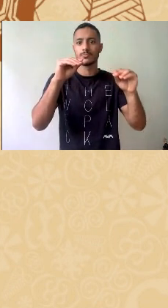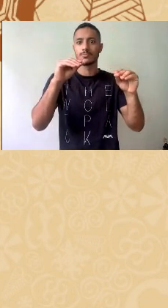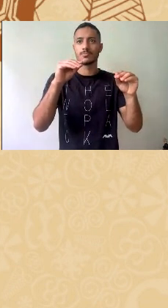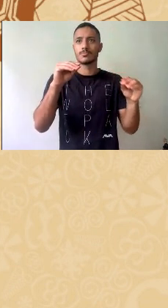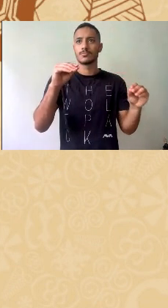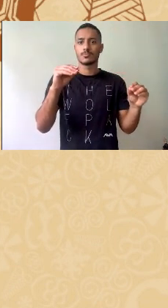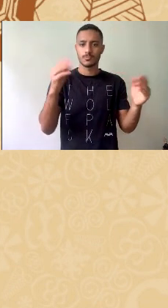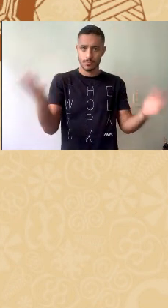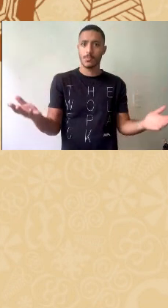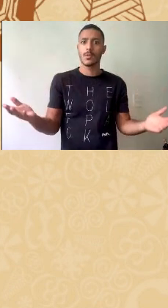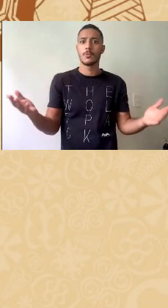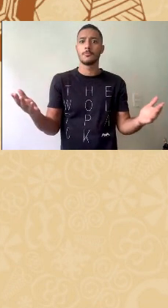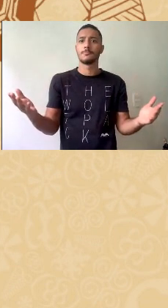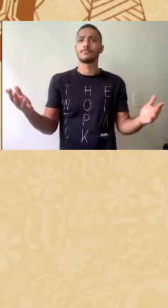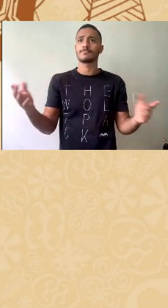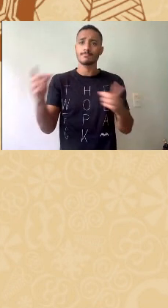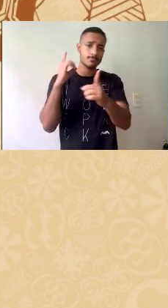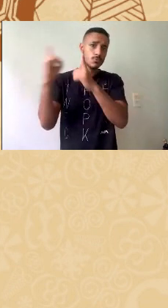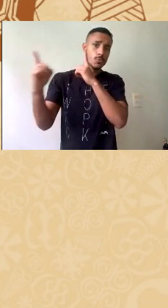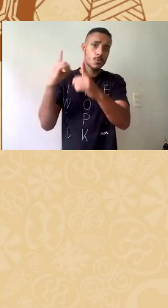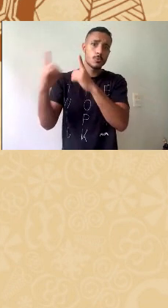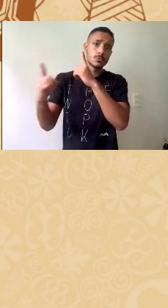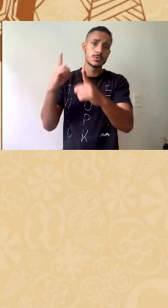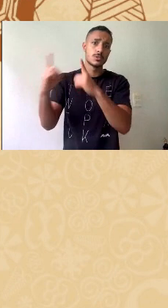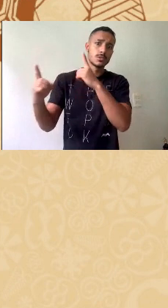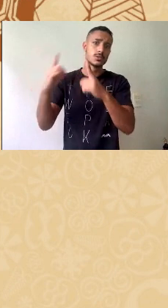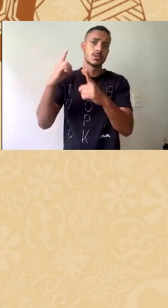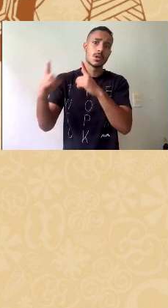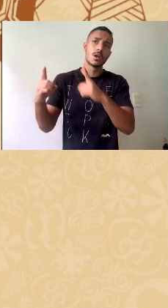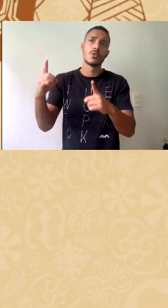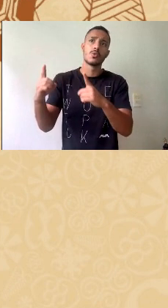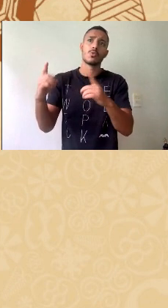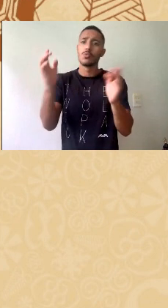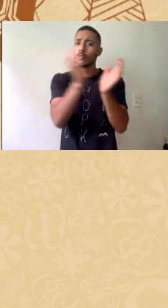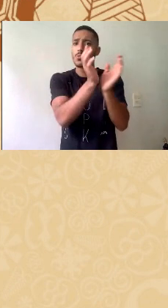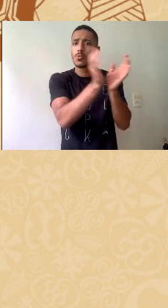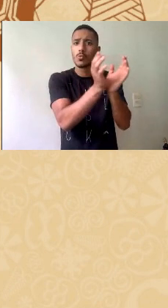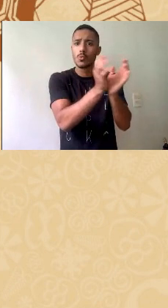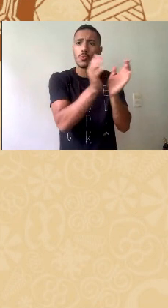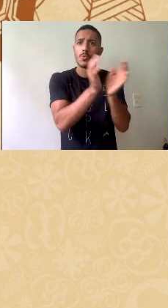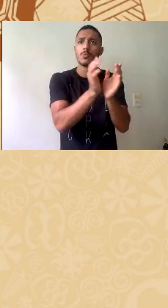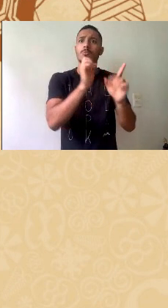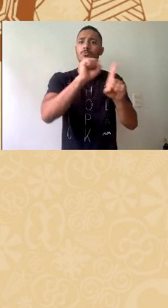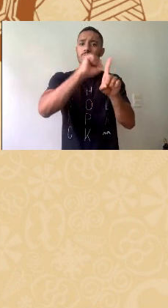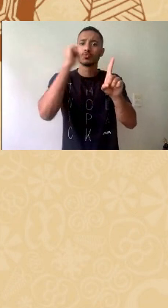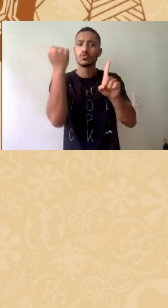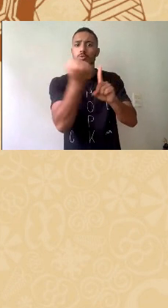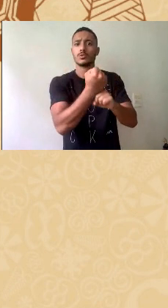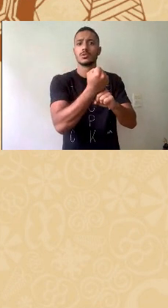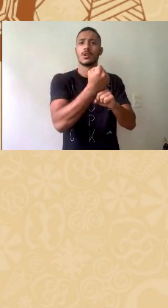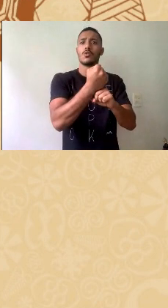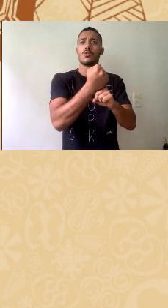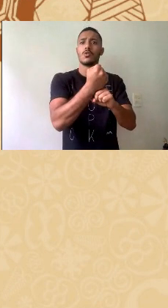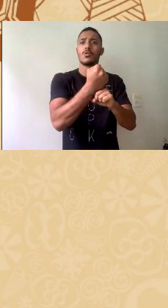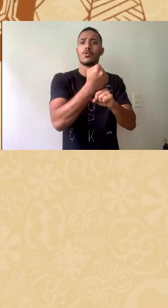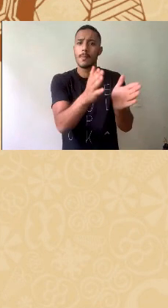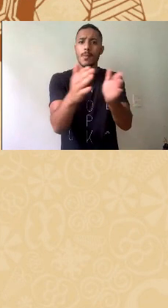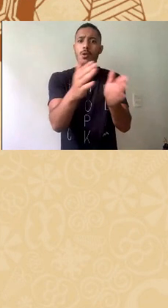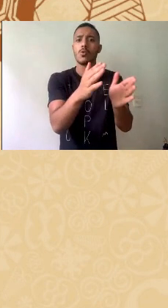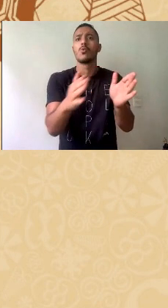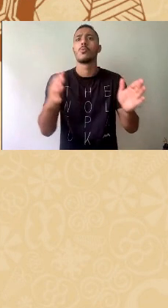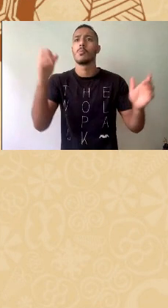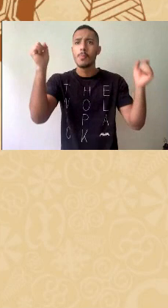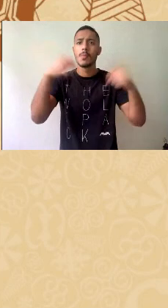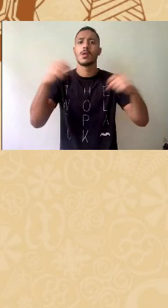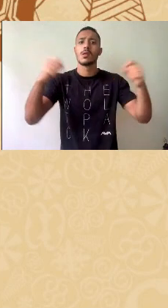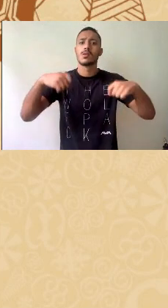que o diálogo com os movimentos sociais é extremamente importante aqui, já como um caminho possível, tá? É,